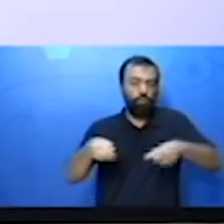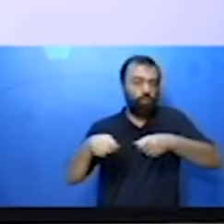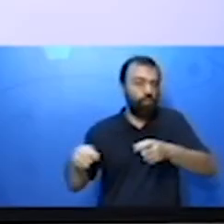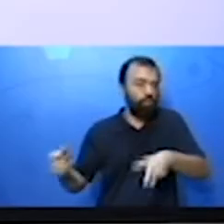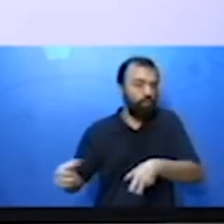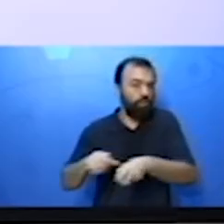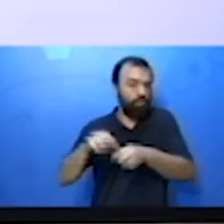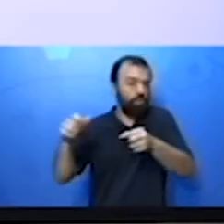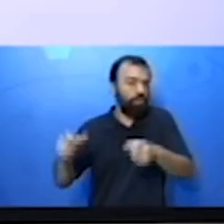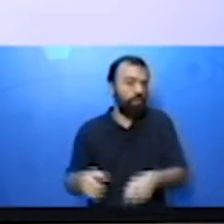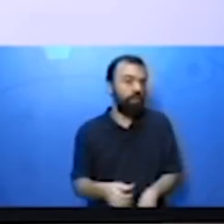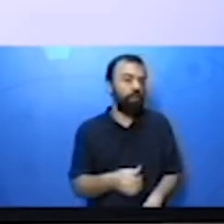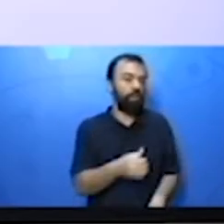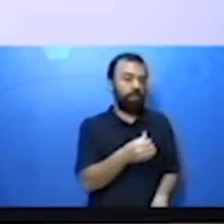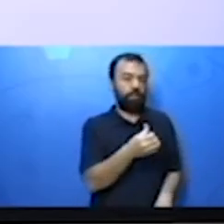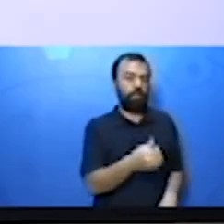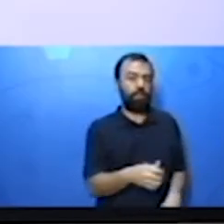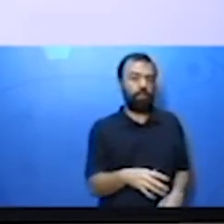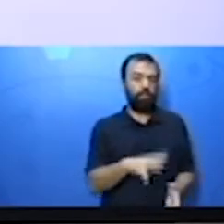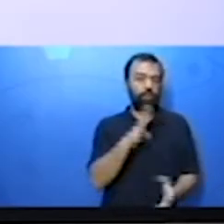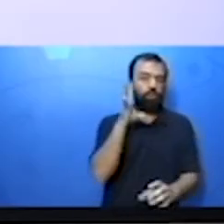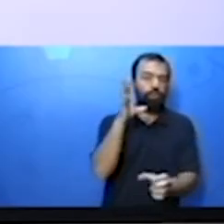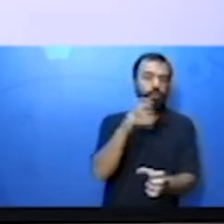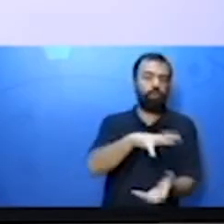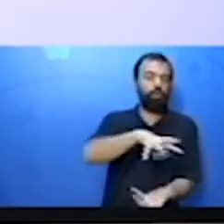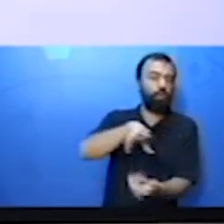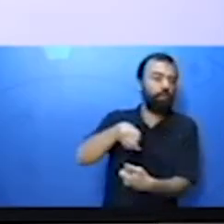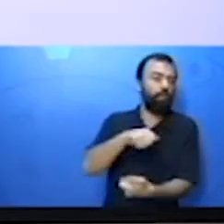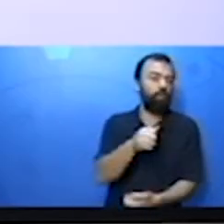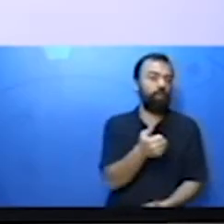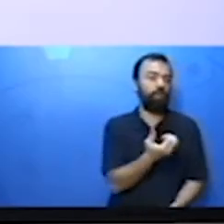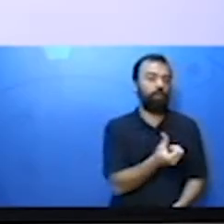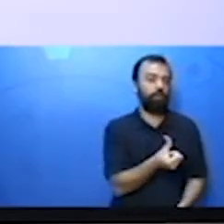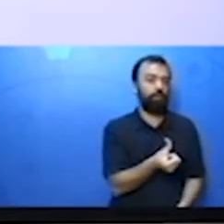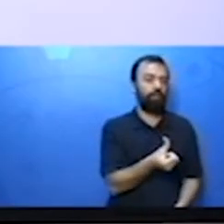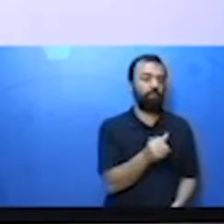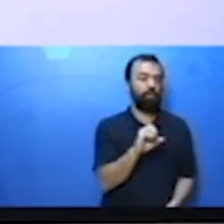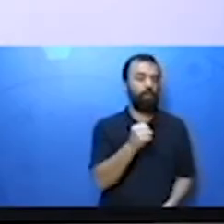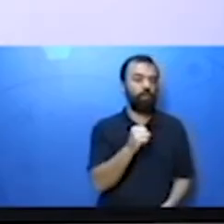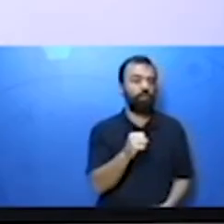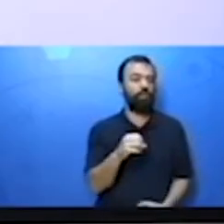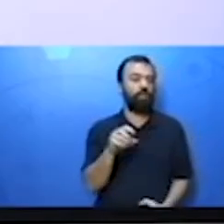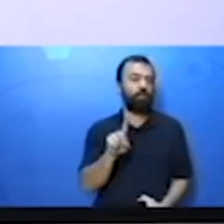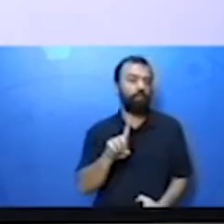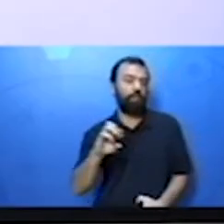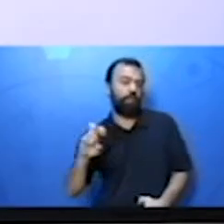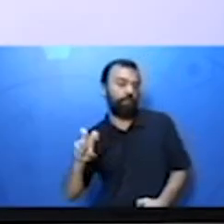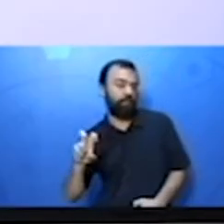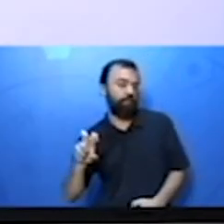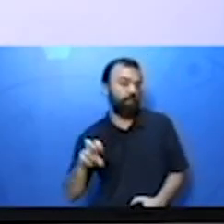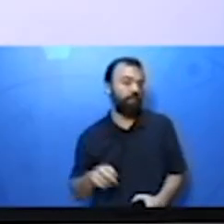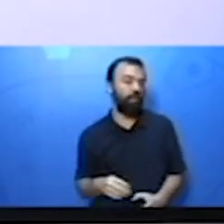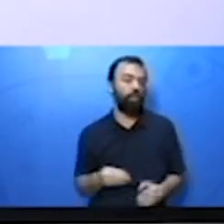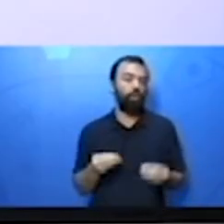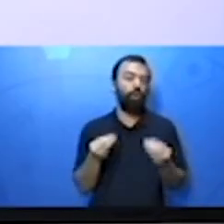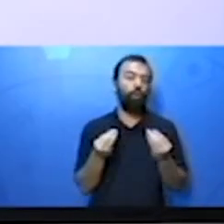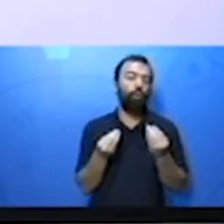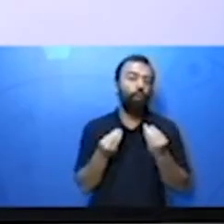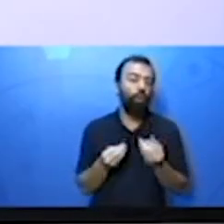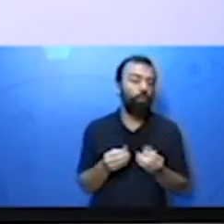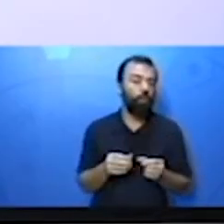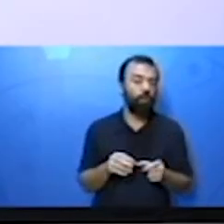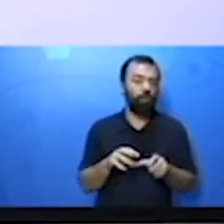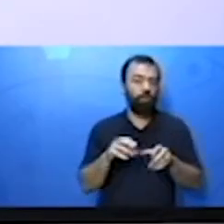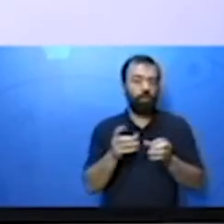esse número em suas diversas ordens? A. 6 unidades de